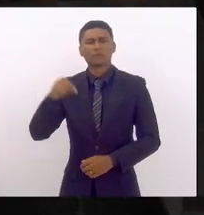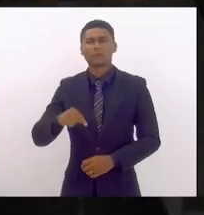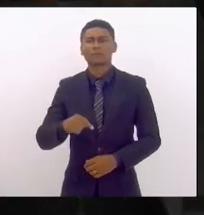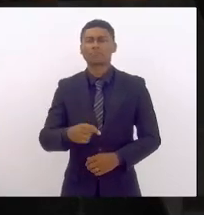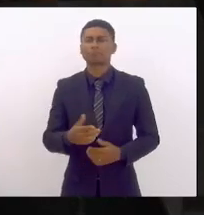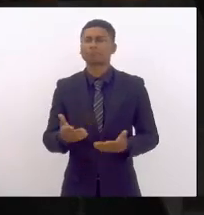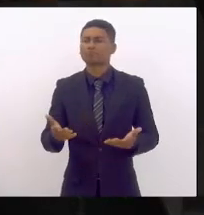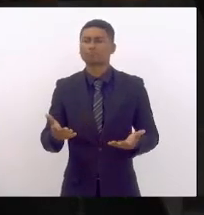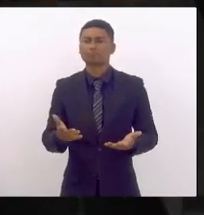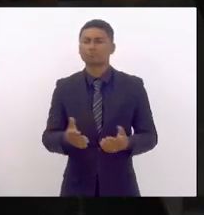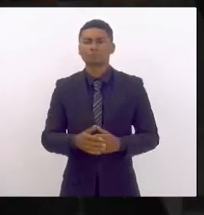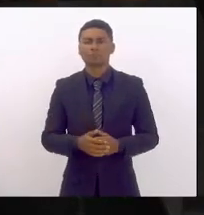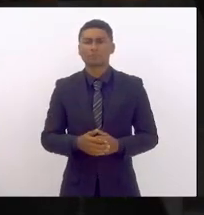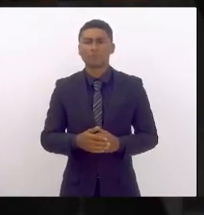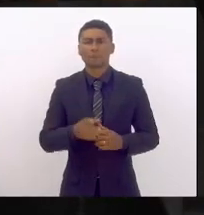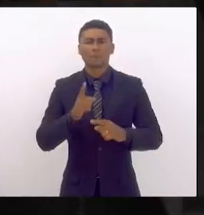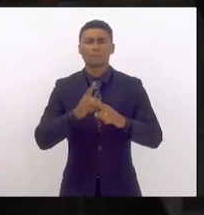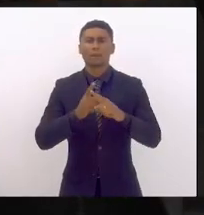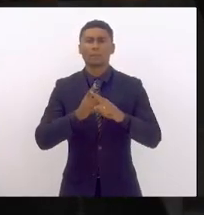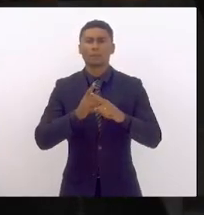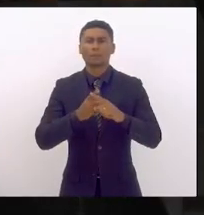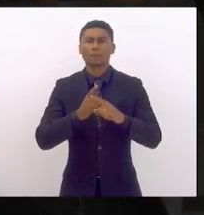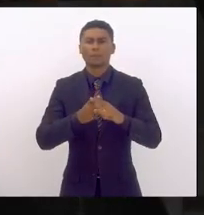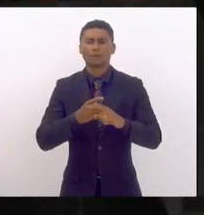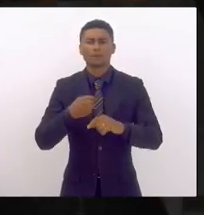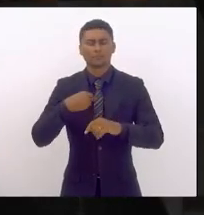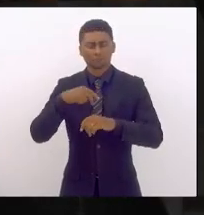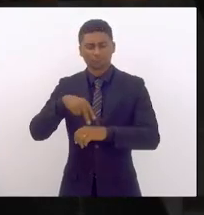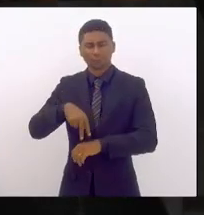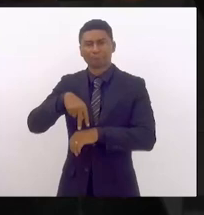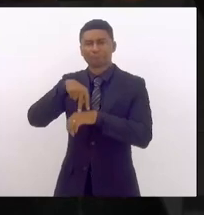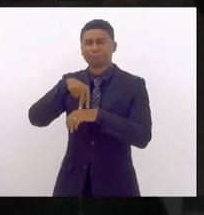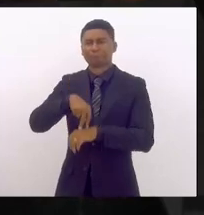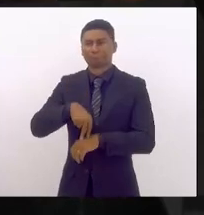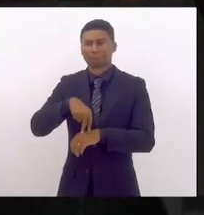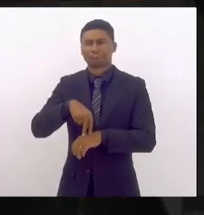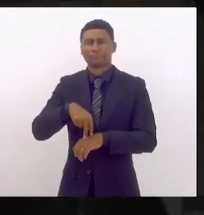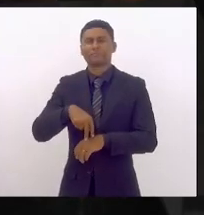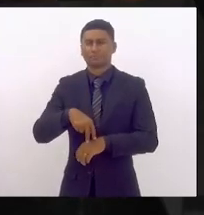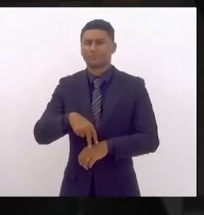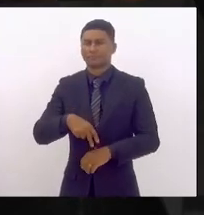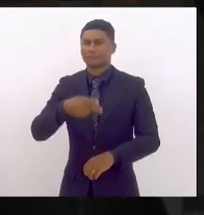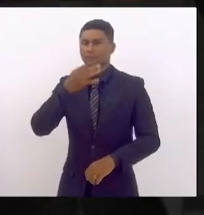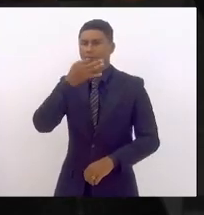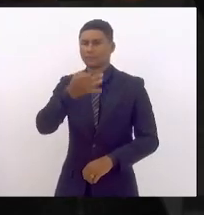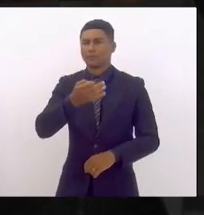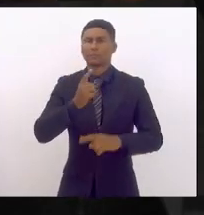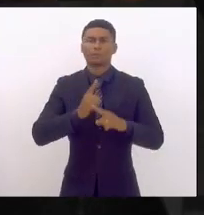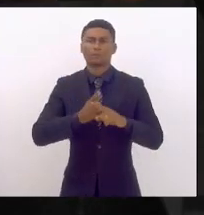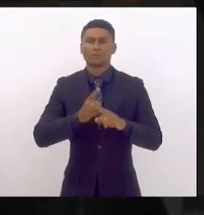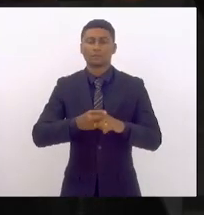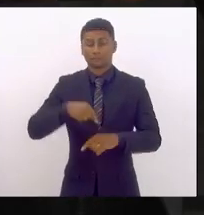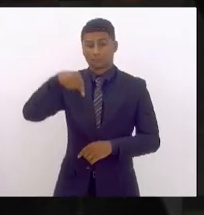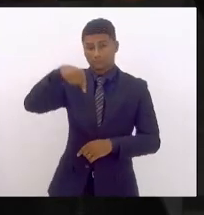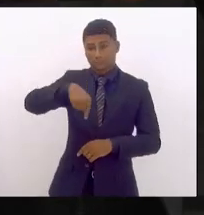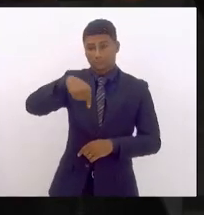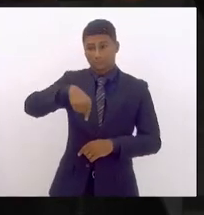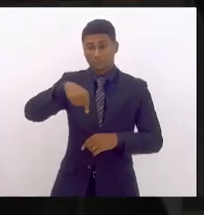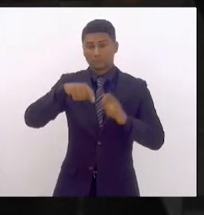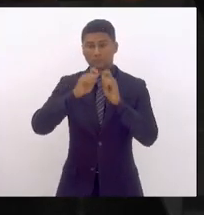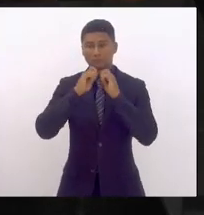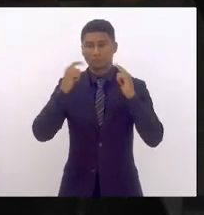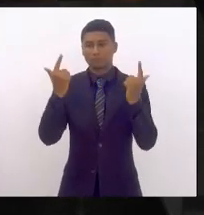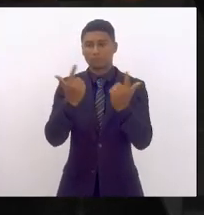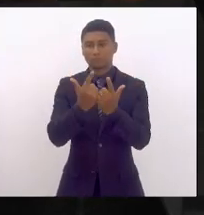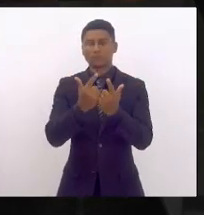presidente me posicionar visto que a sua casa em